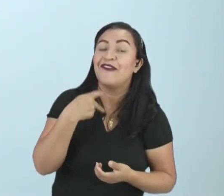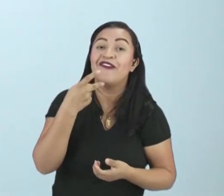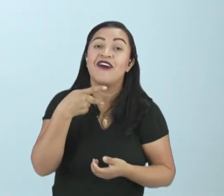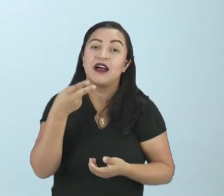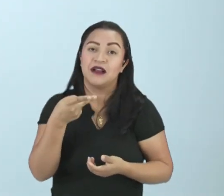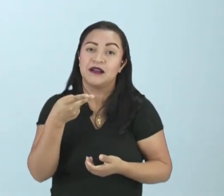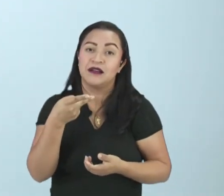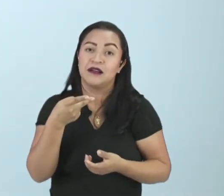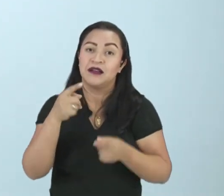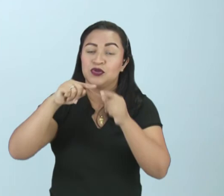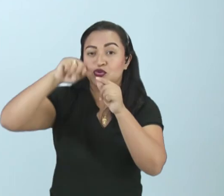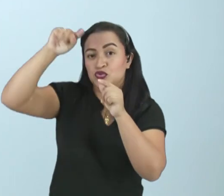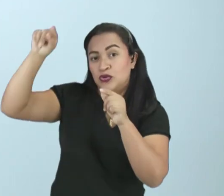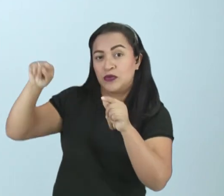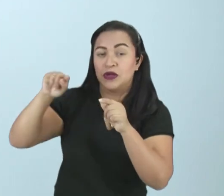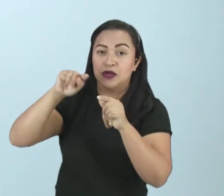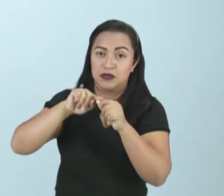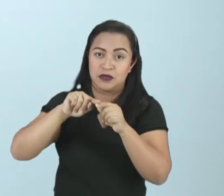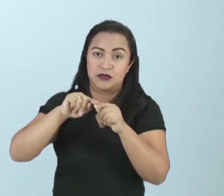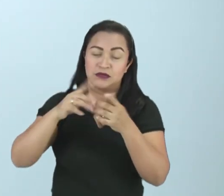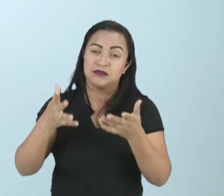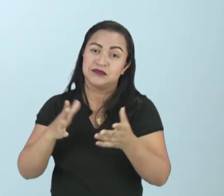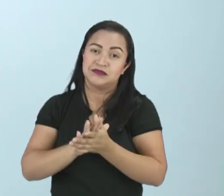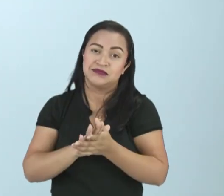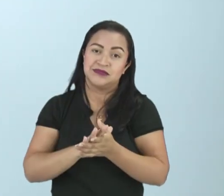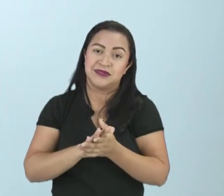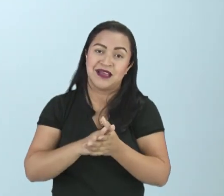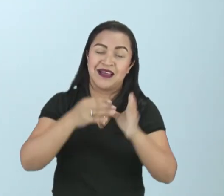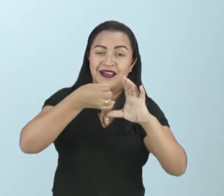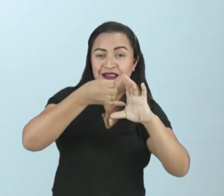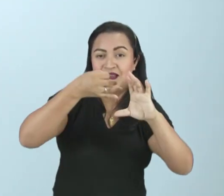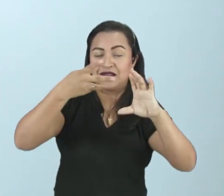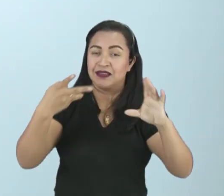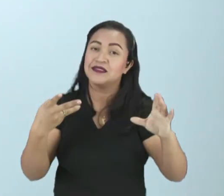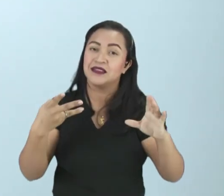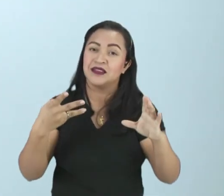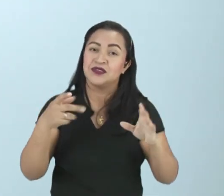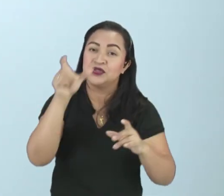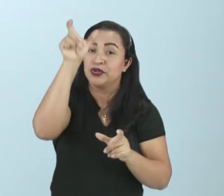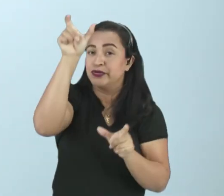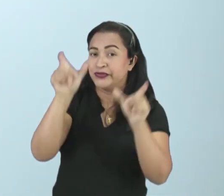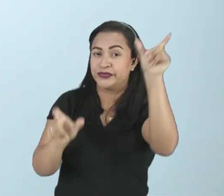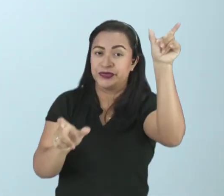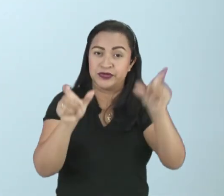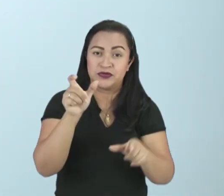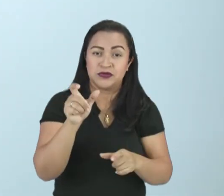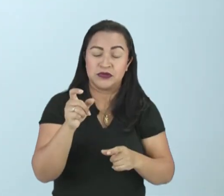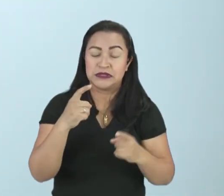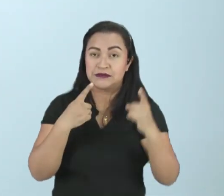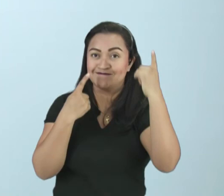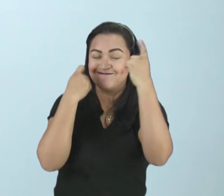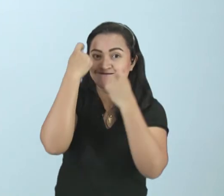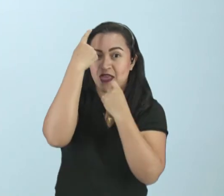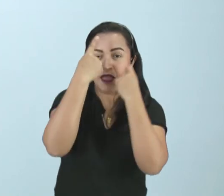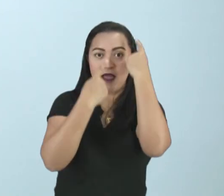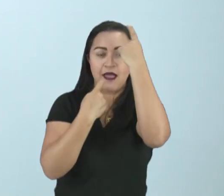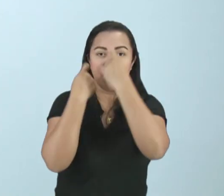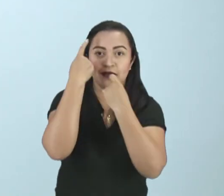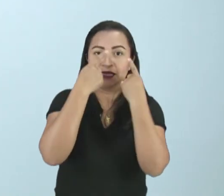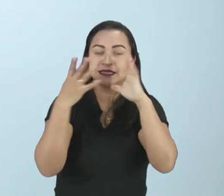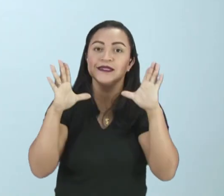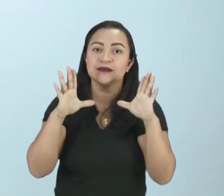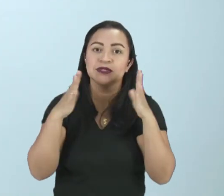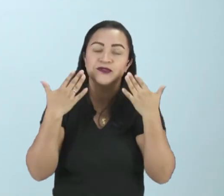ali através do balão, tá certo? A característica que o personagem apresenta, uma expressão facial que ele indica,